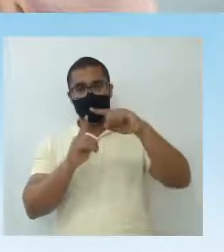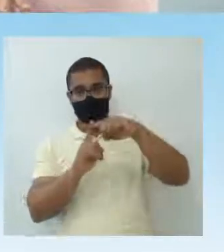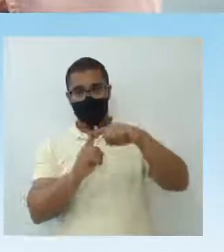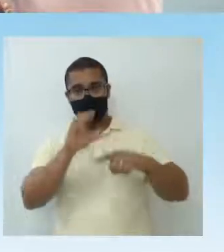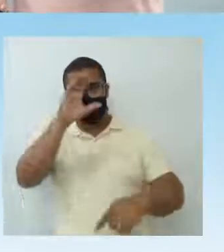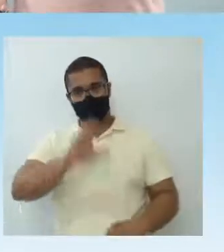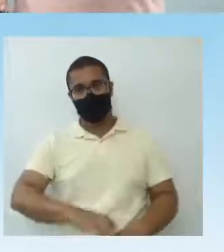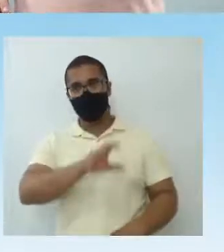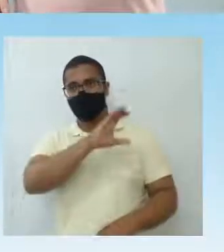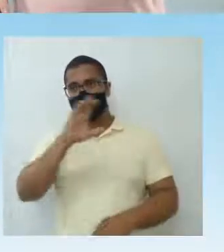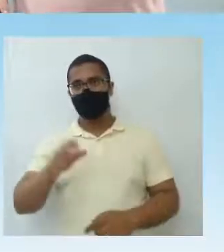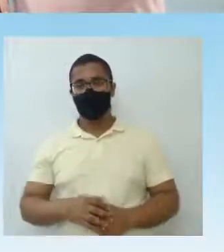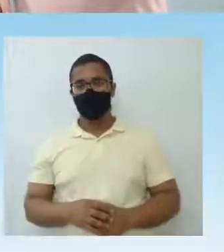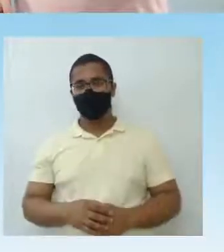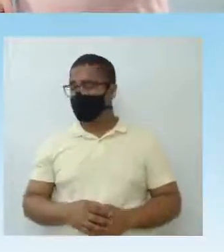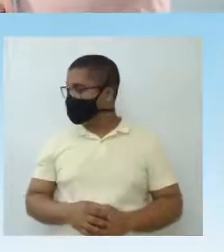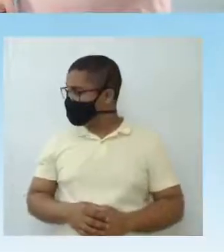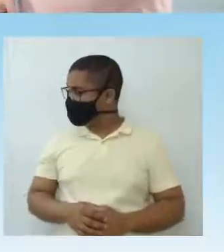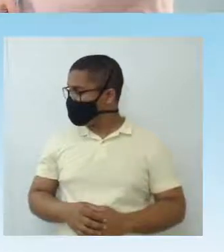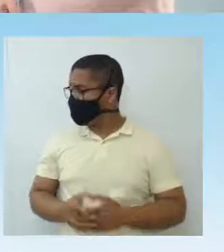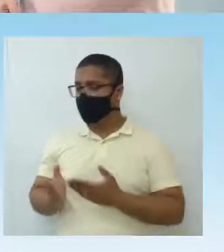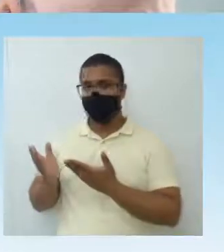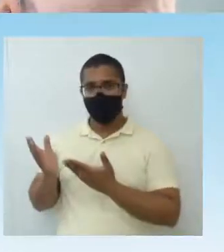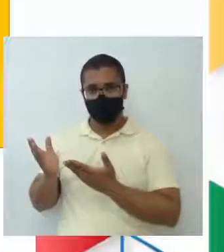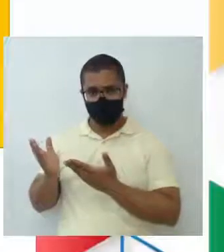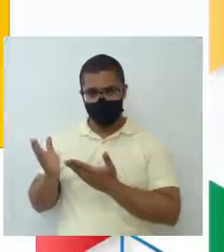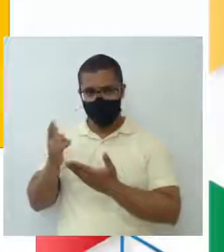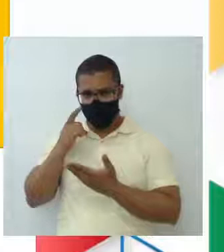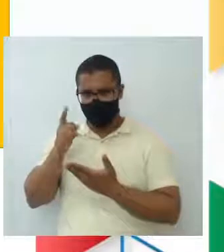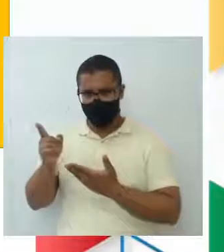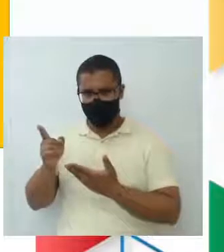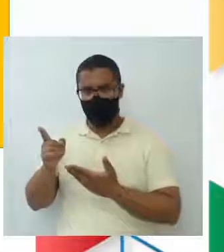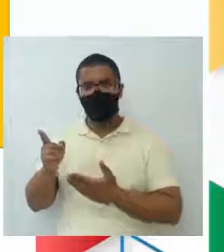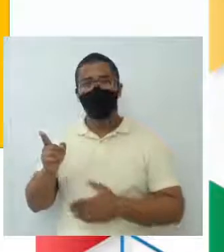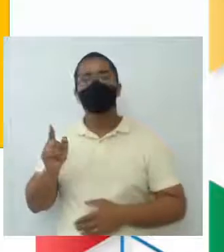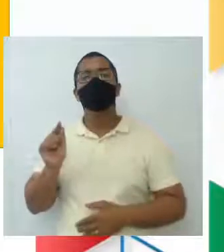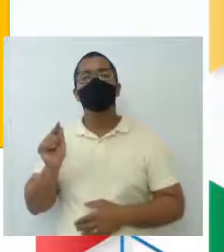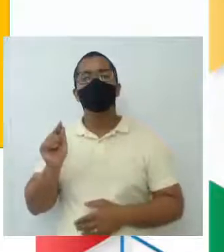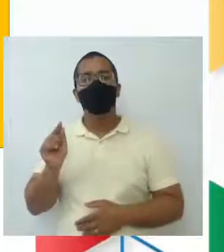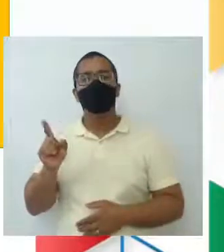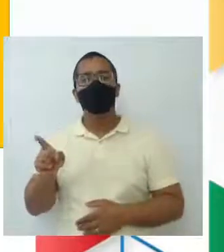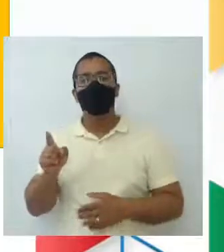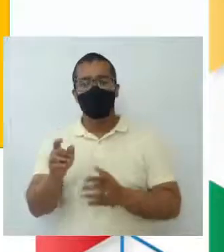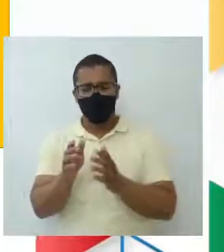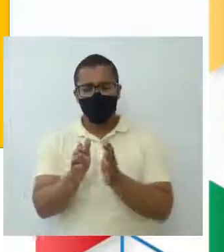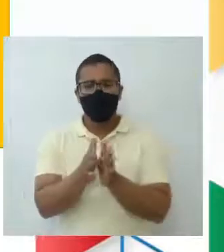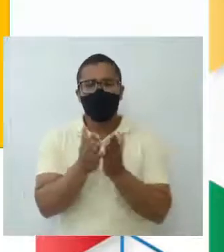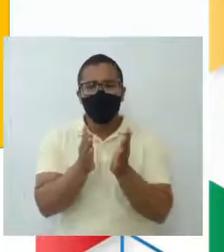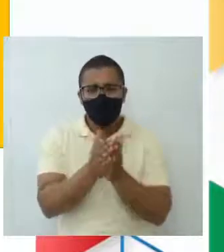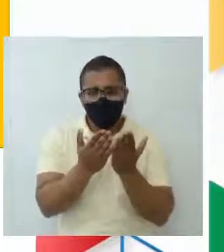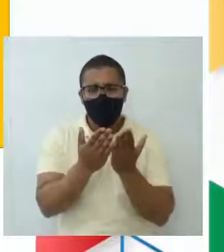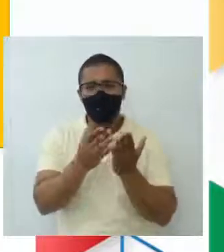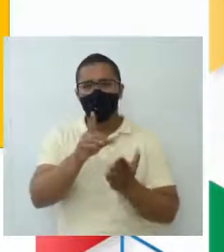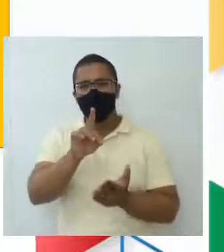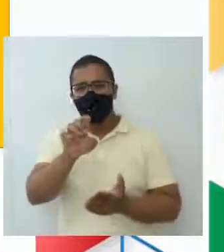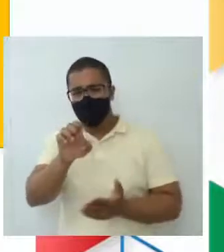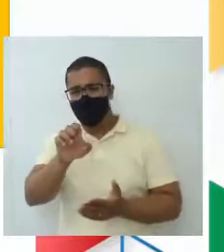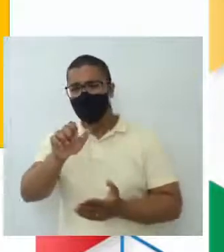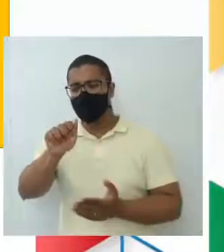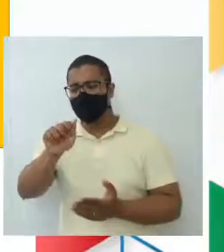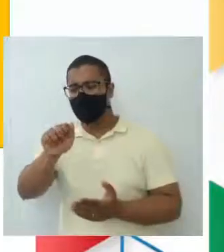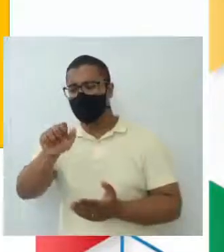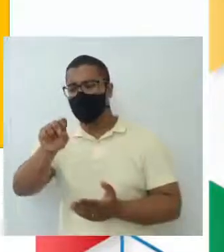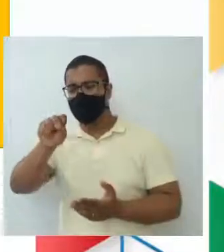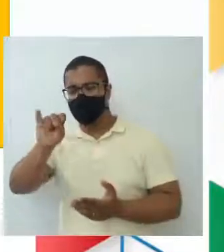adiante. Trago para vocês aqui na tela, gostaria que observassem, certo? O pobrezinho de Assis. É assim que São